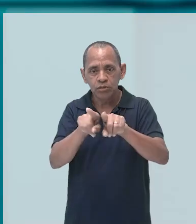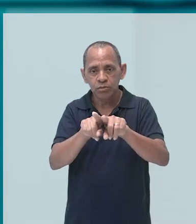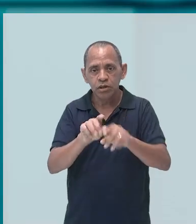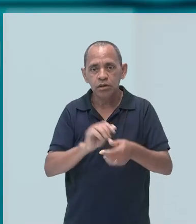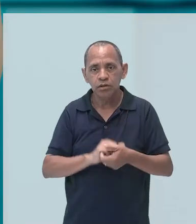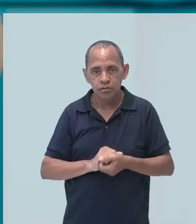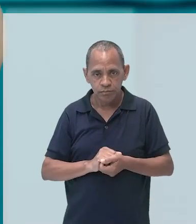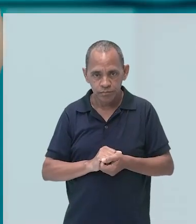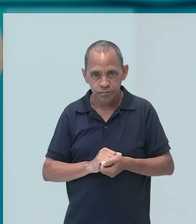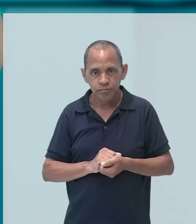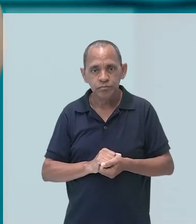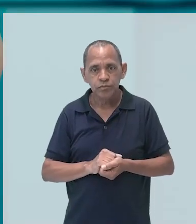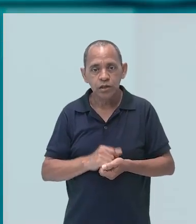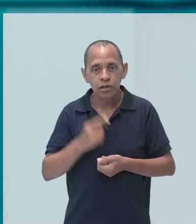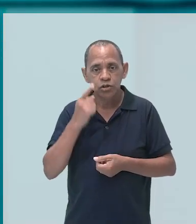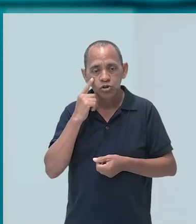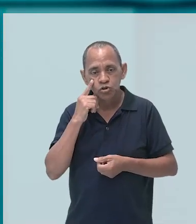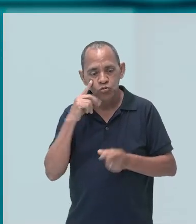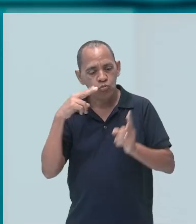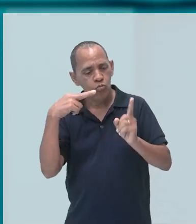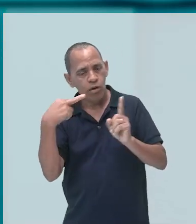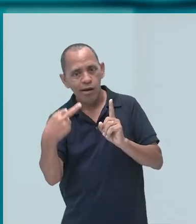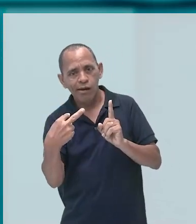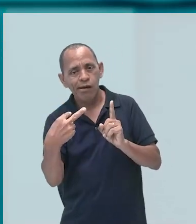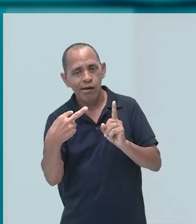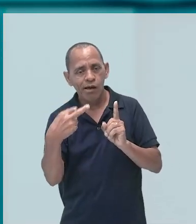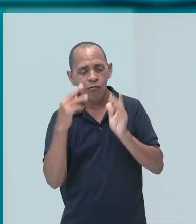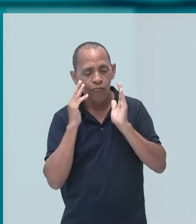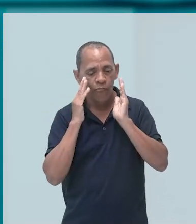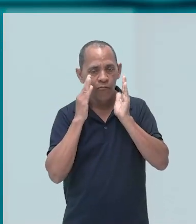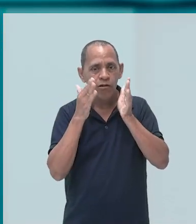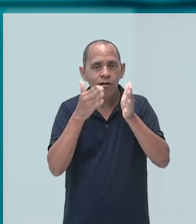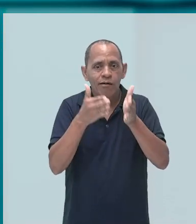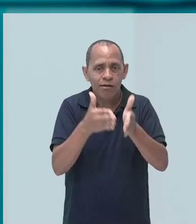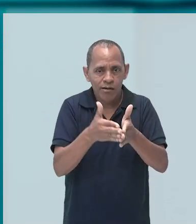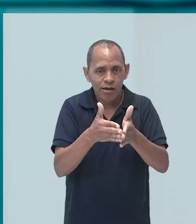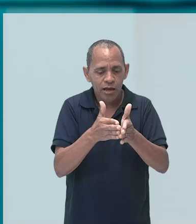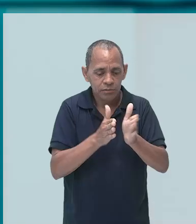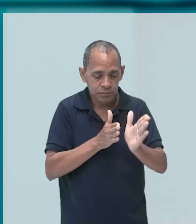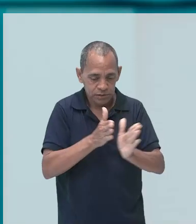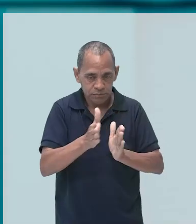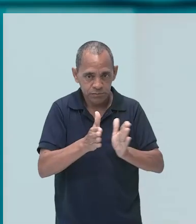deste documento, esse olhar especial foi voltado para